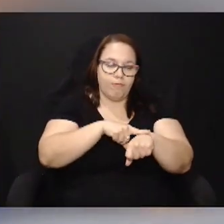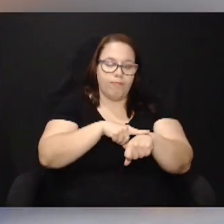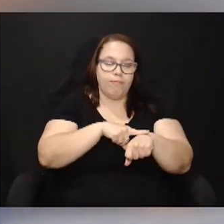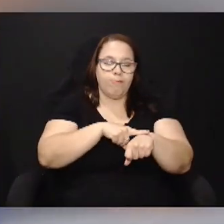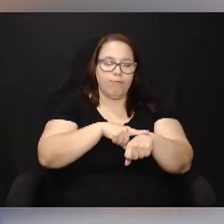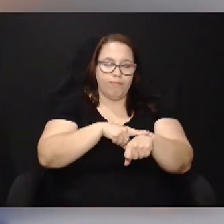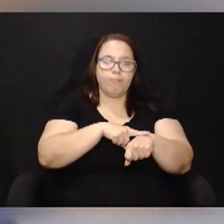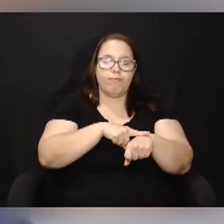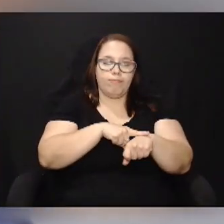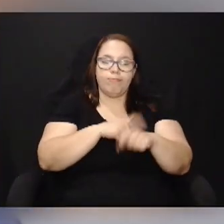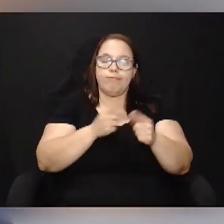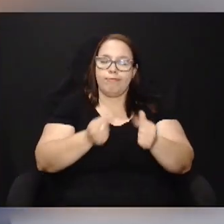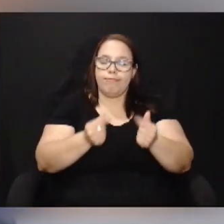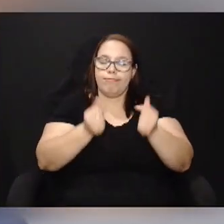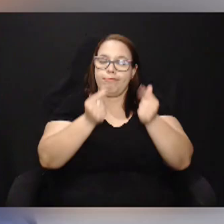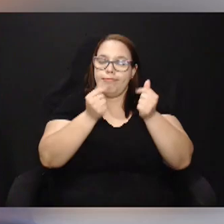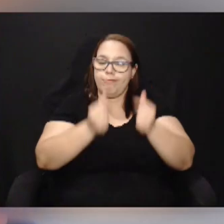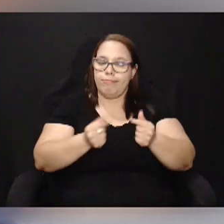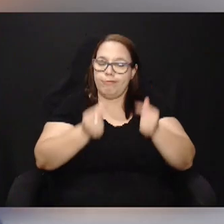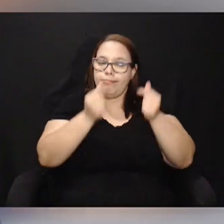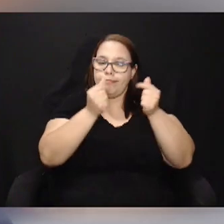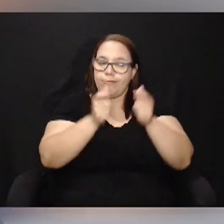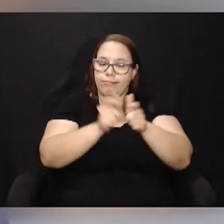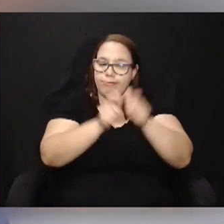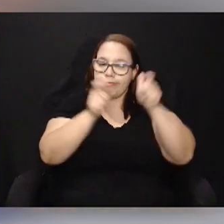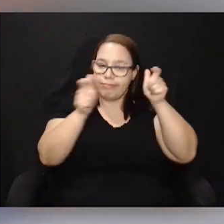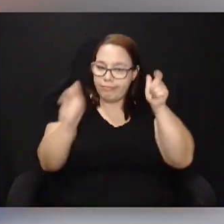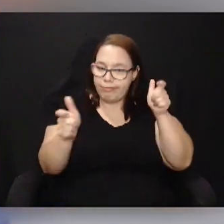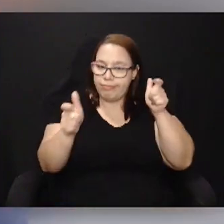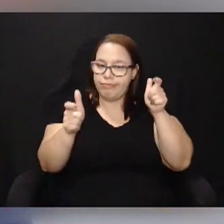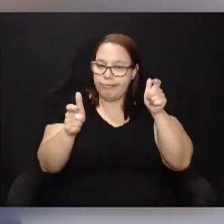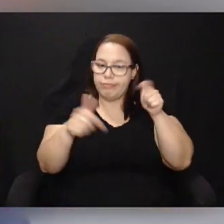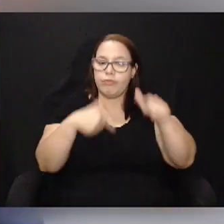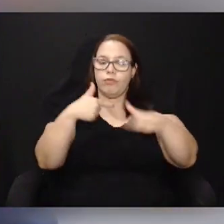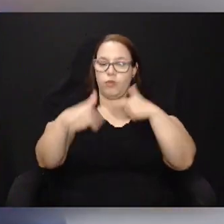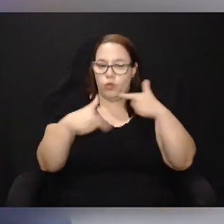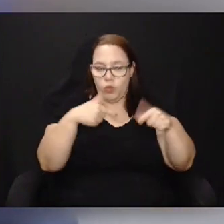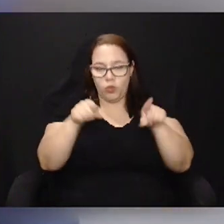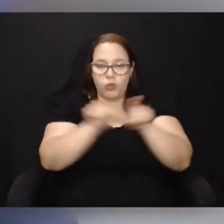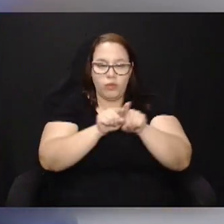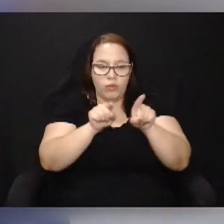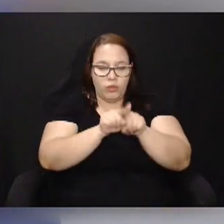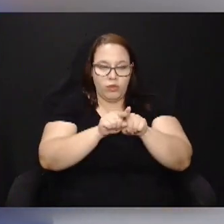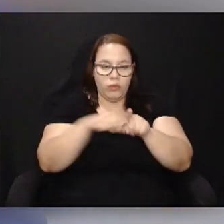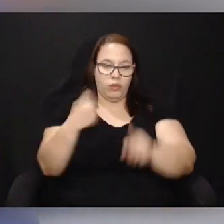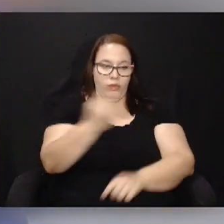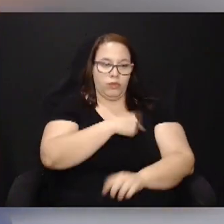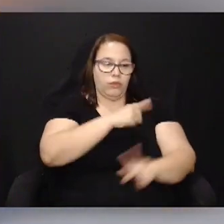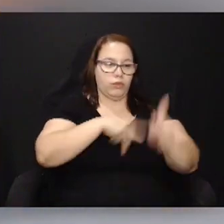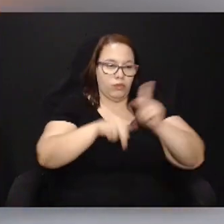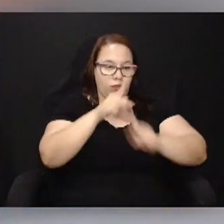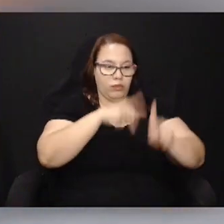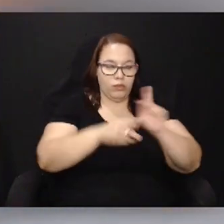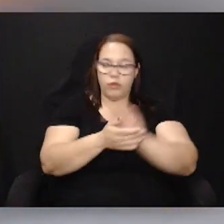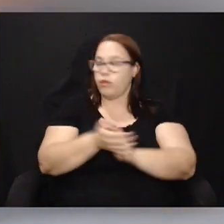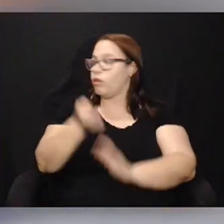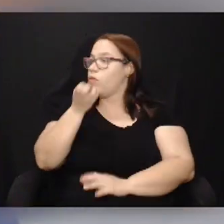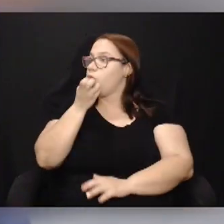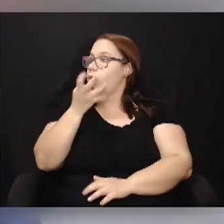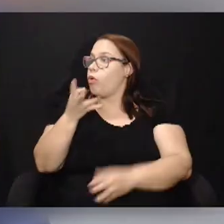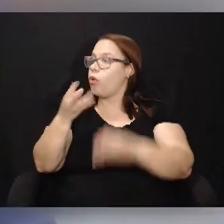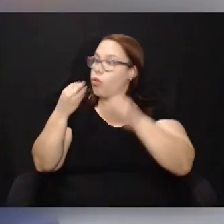economia ela se amplie, né, gerando empregos e também renda para a nossa população. Bom, e como vai ser? Vai ser